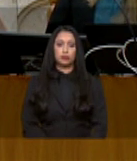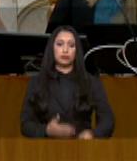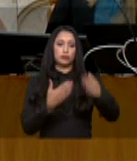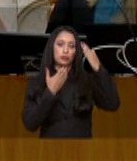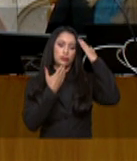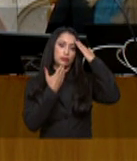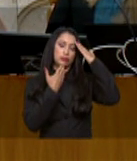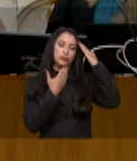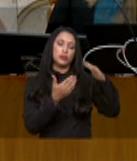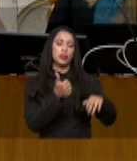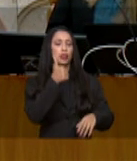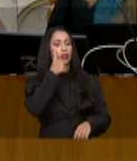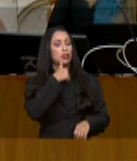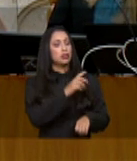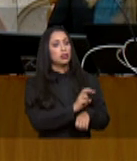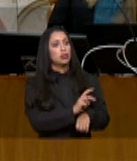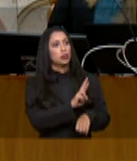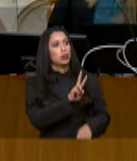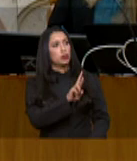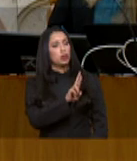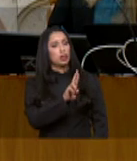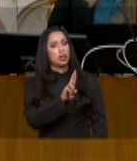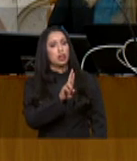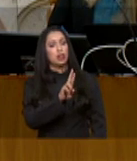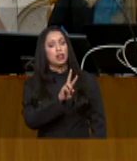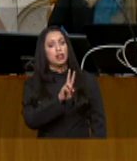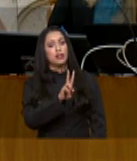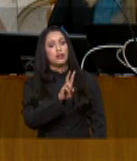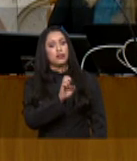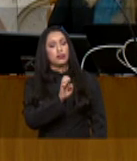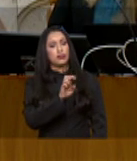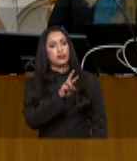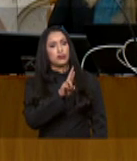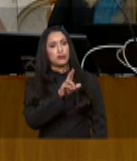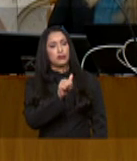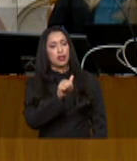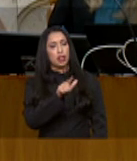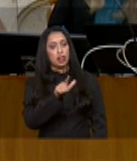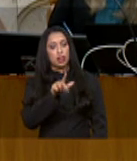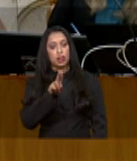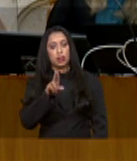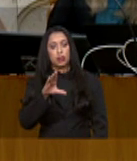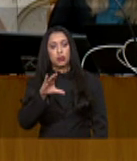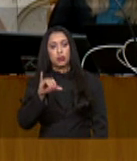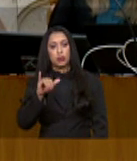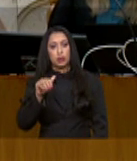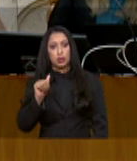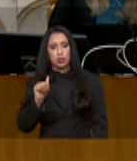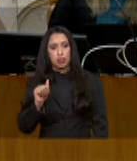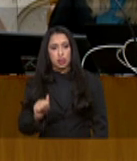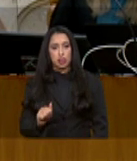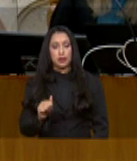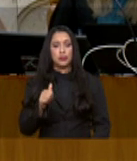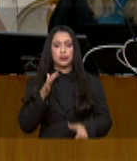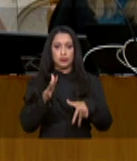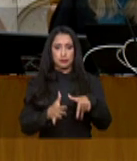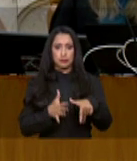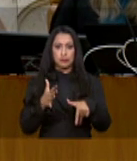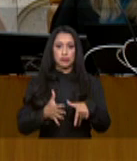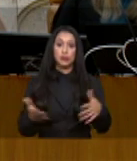Agradeço a doutora Vera Lúcia da Mota. Na imagem ao centro da mesa, o ministro Luiz Fux, presidente do STF. Oral. E